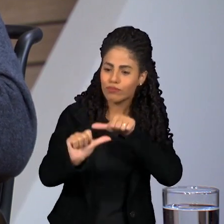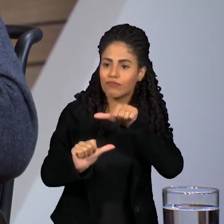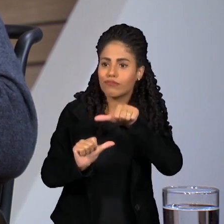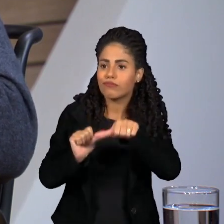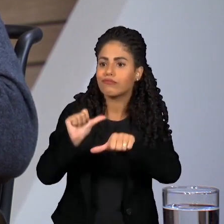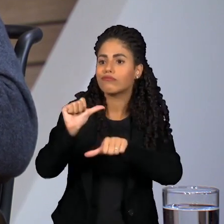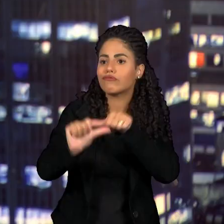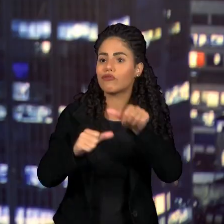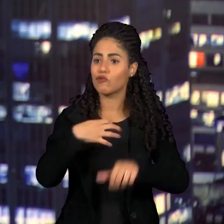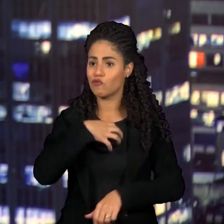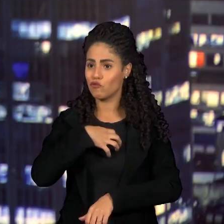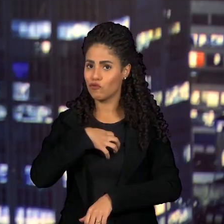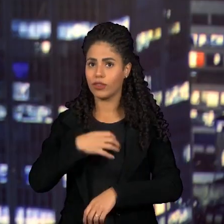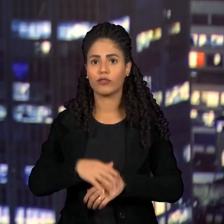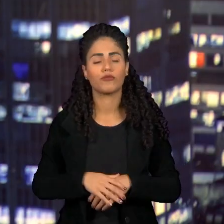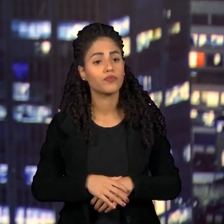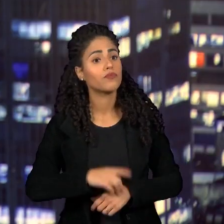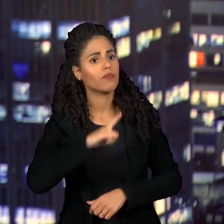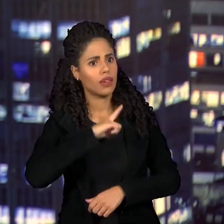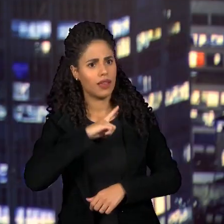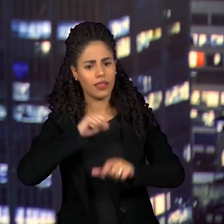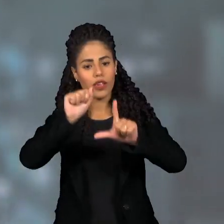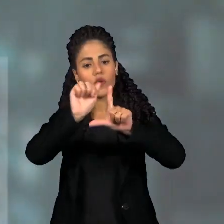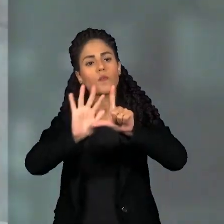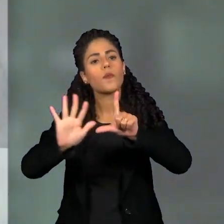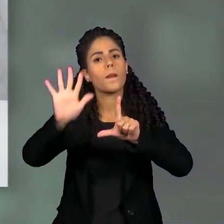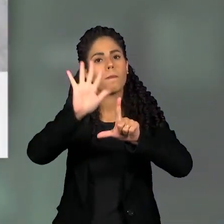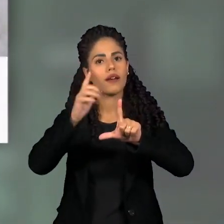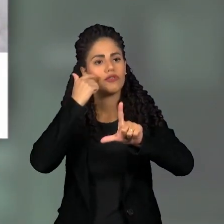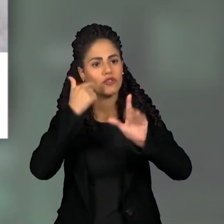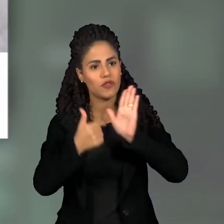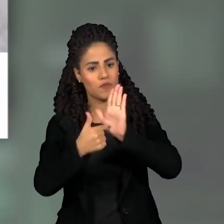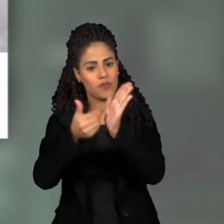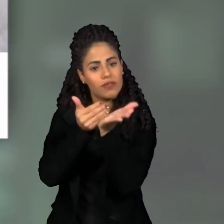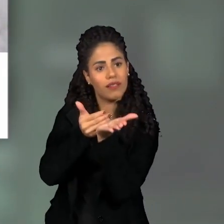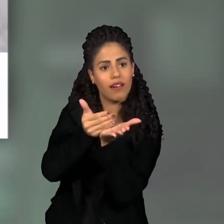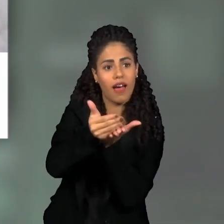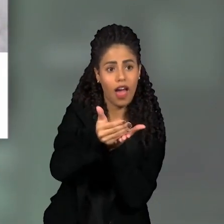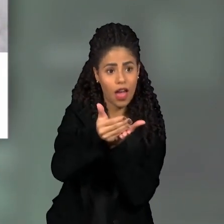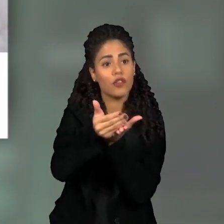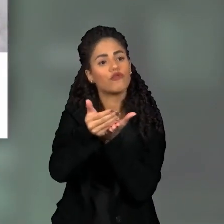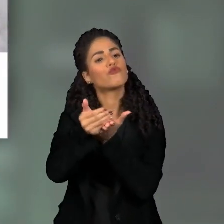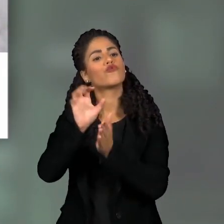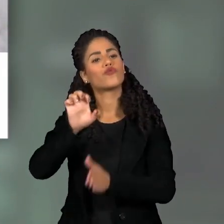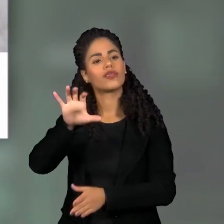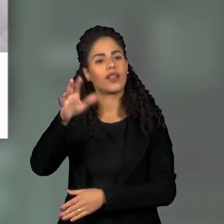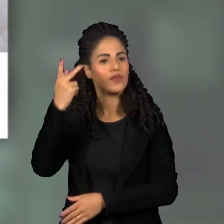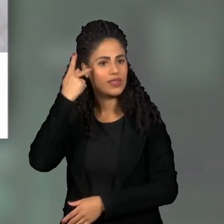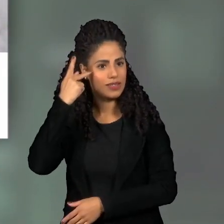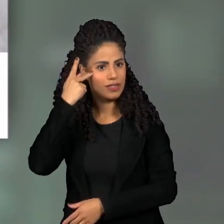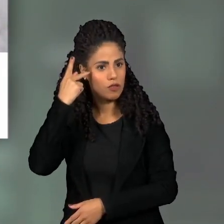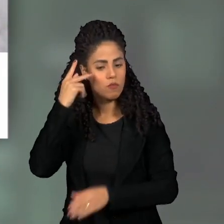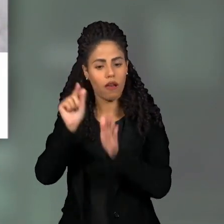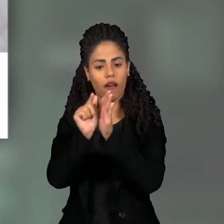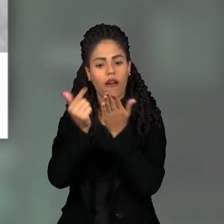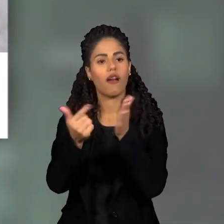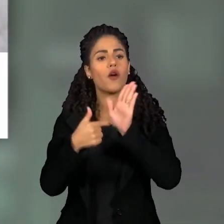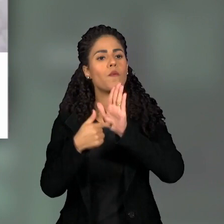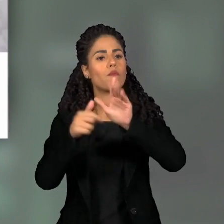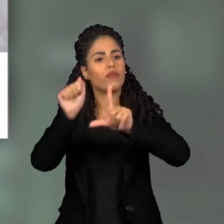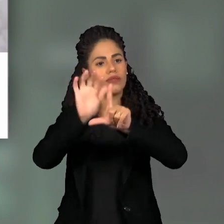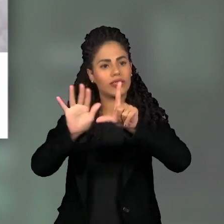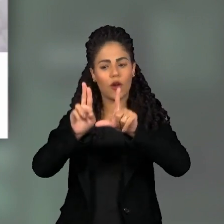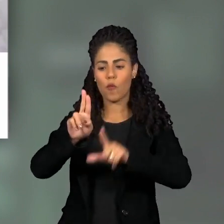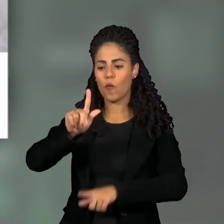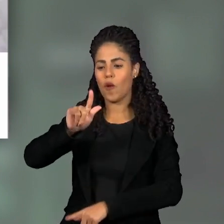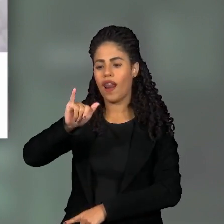regimento. Tem uma imagem para ilustrar esse início, que é do Jornal Estado de São Paulo, da época, mostrando o Ulisses Guimarães,